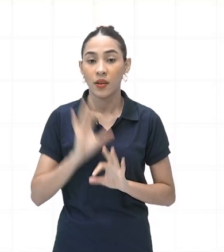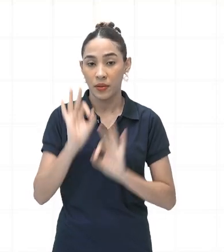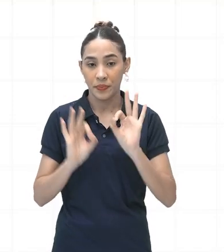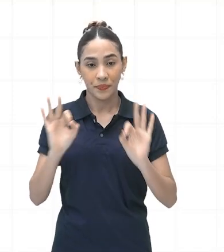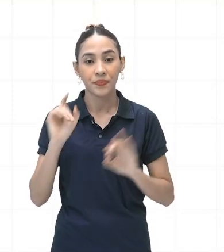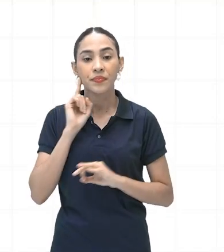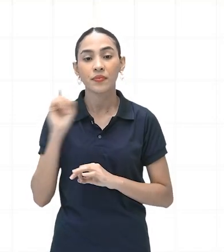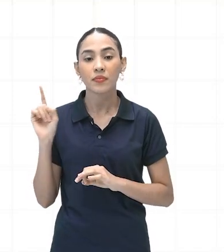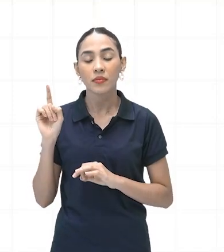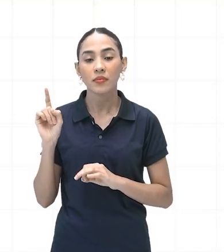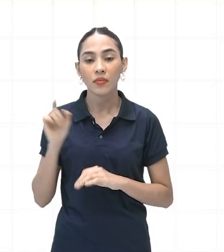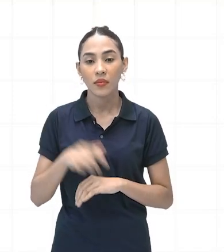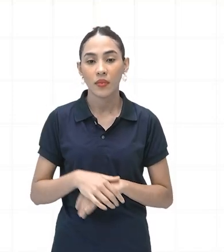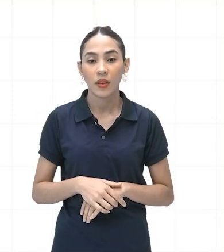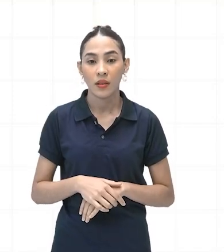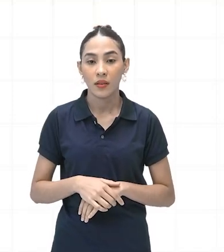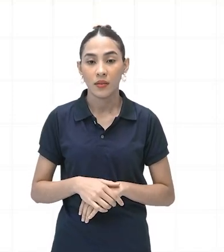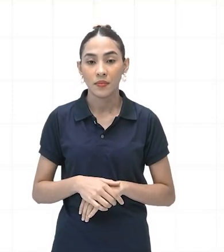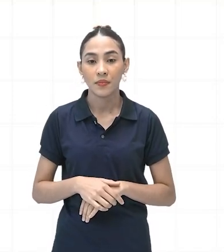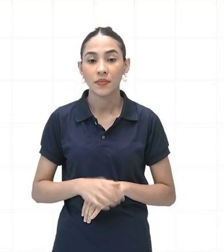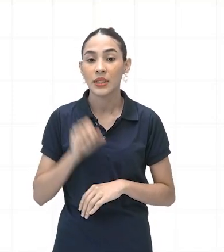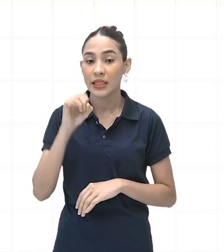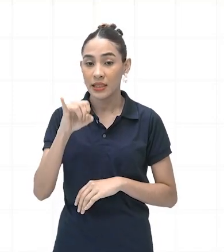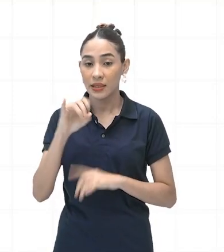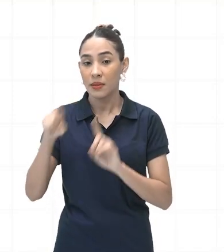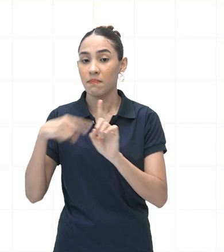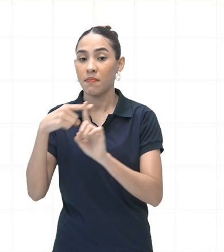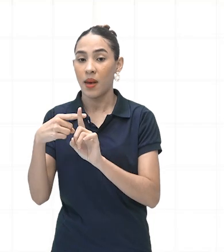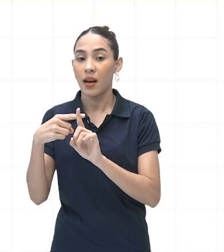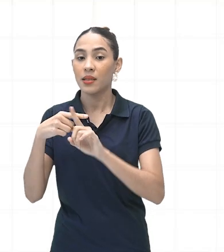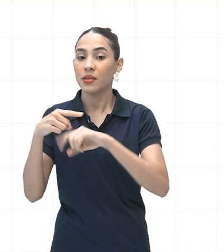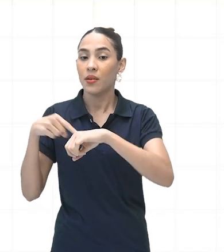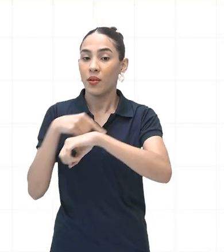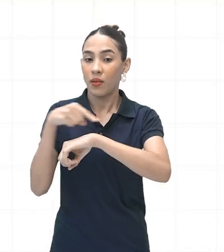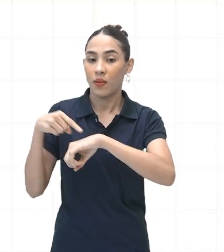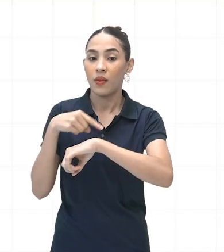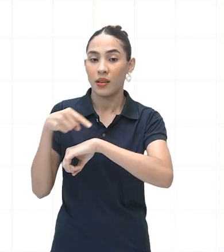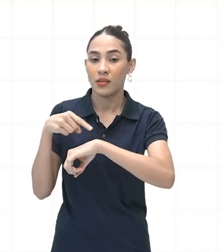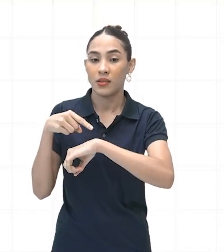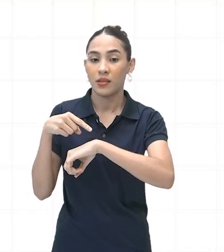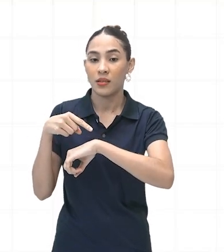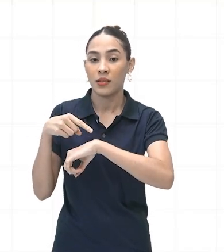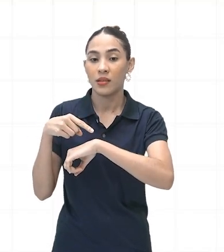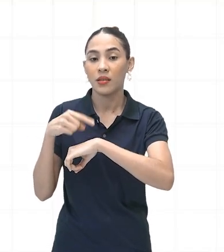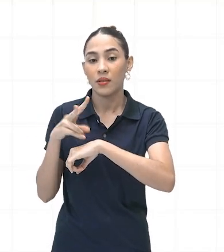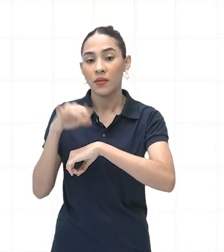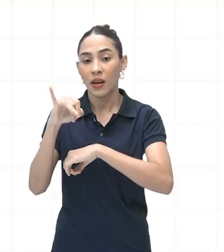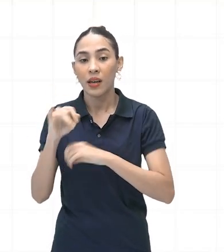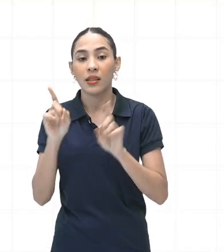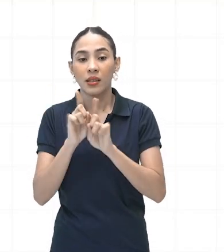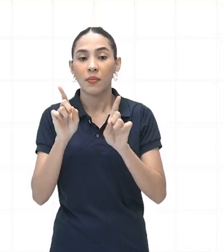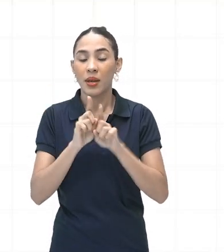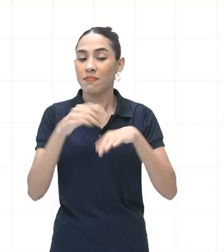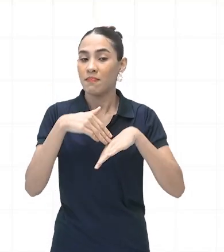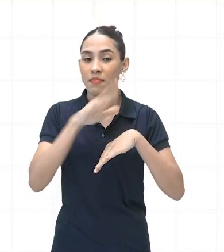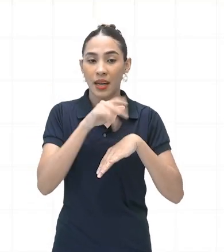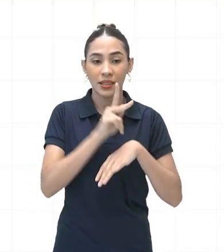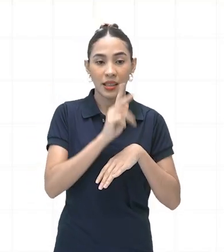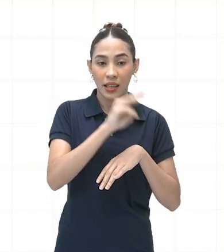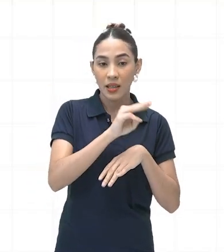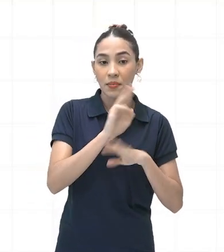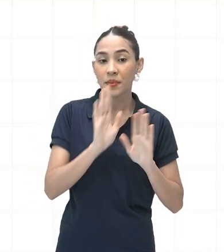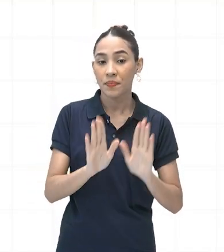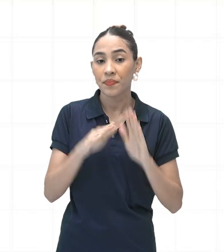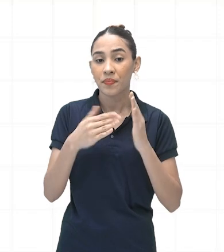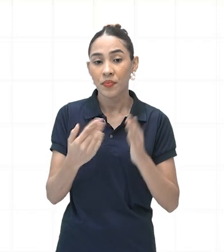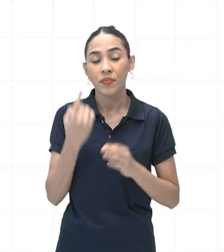não fazer essa confusão. Então, se eu aumentar a quantidade de horas, eu vou percorrer mais quilômetros.